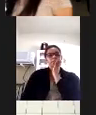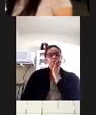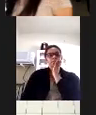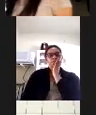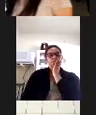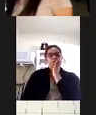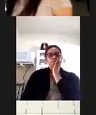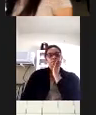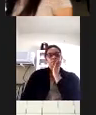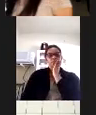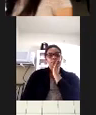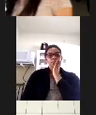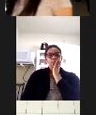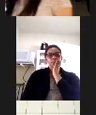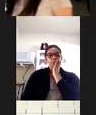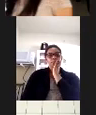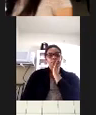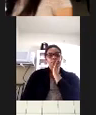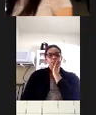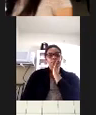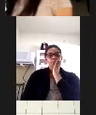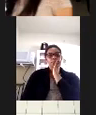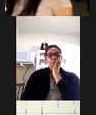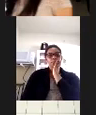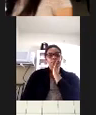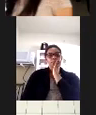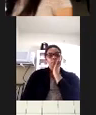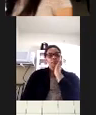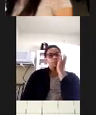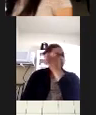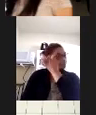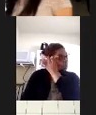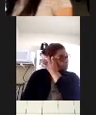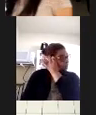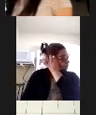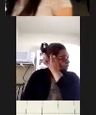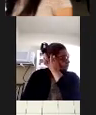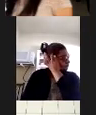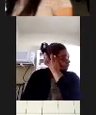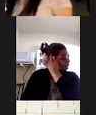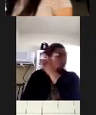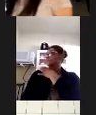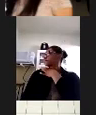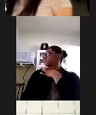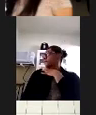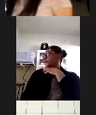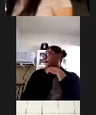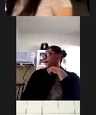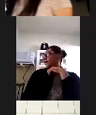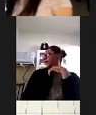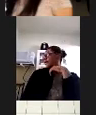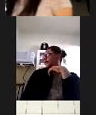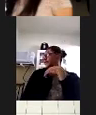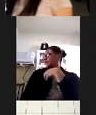Aqui, ó, um outro modelo daquele banquinho que eu falei para vocês, para ele sentar e tomar banho. O bom desses banquinhos é que